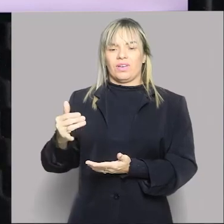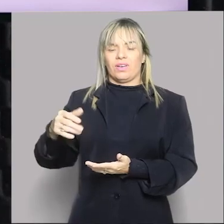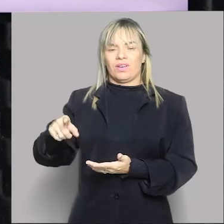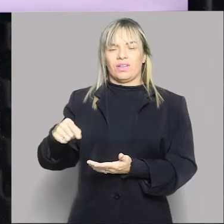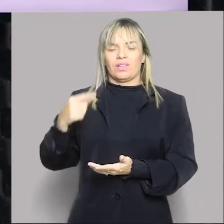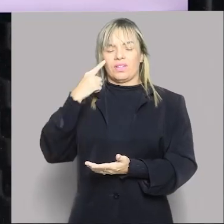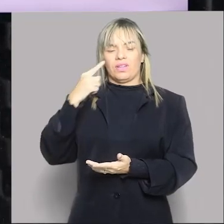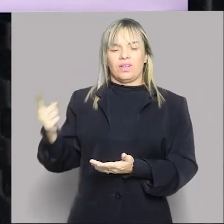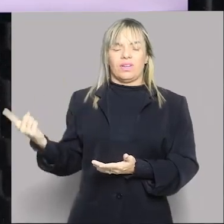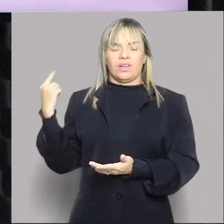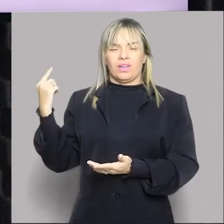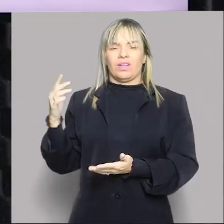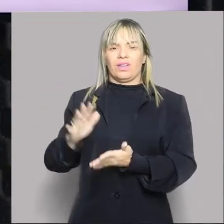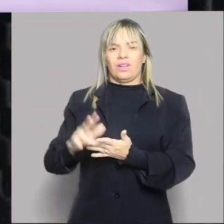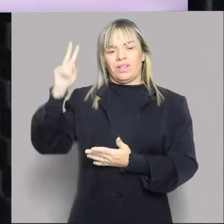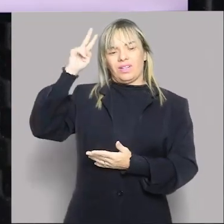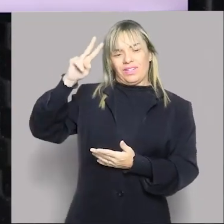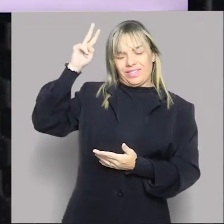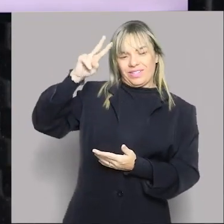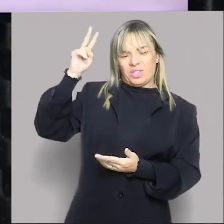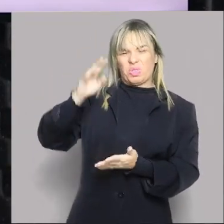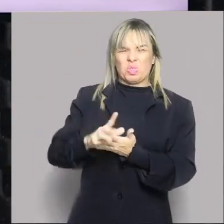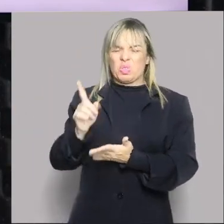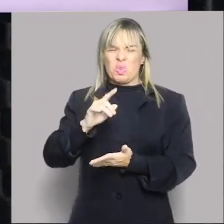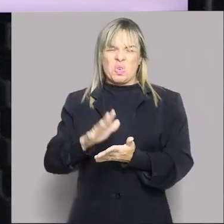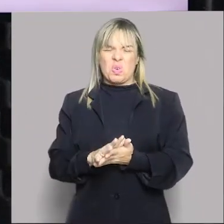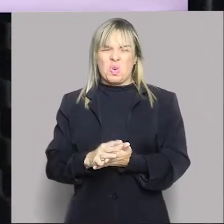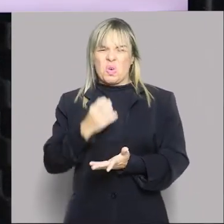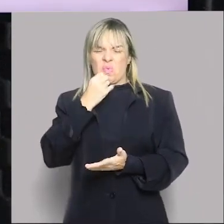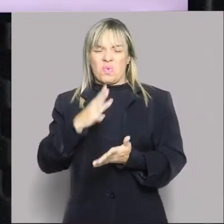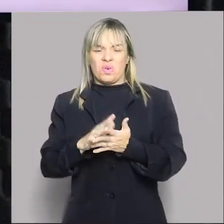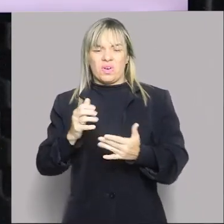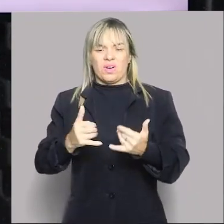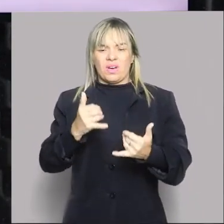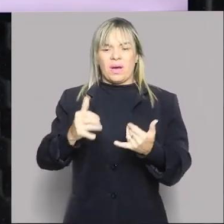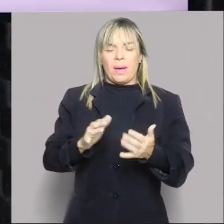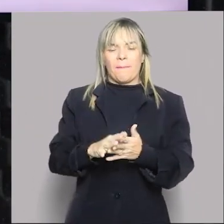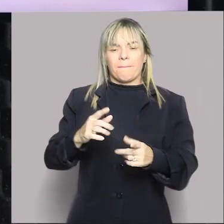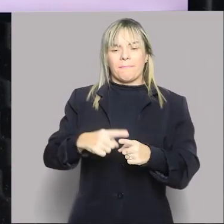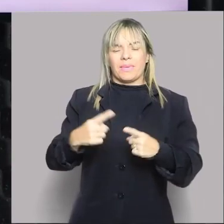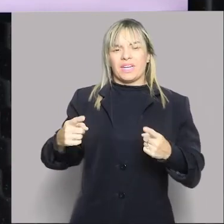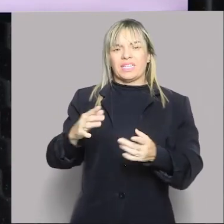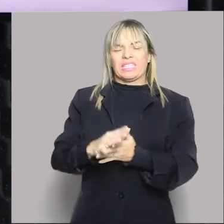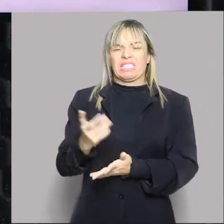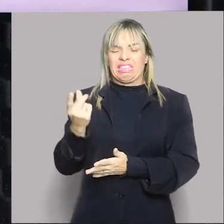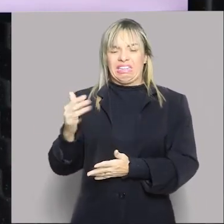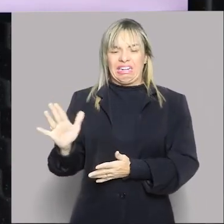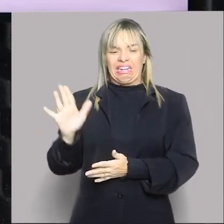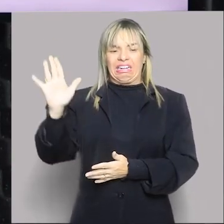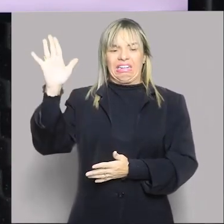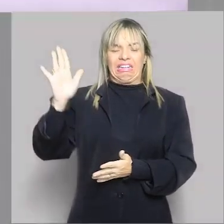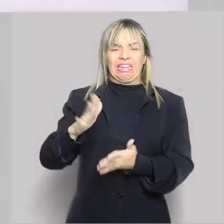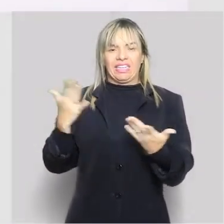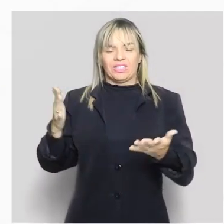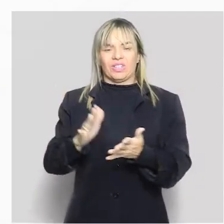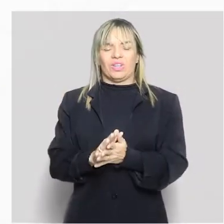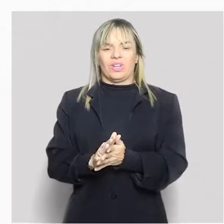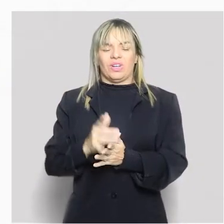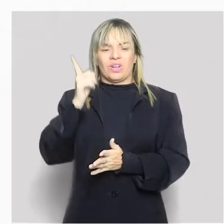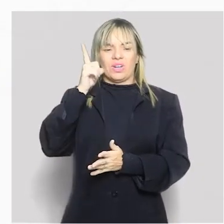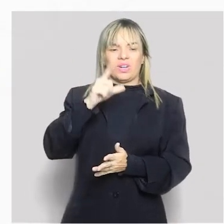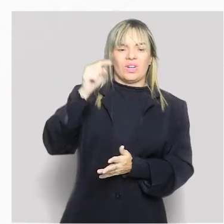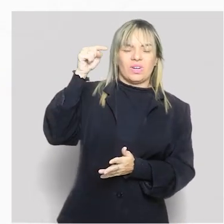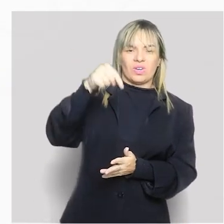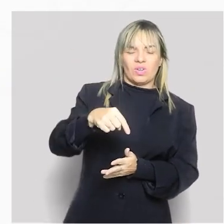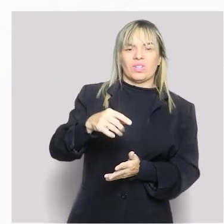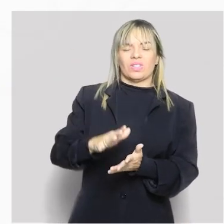tabuleiro, mas isso aqui eu lembro, até porque era caro pra caramba, né? Conseguia jogar com os amigos que tinham mais dinheiro. Não era o meu caso. E aí a gente vai fechar